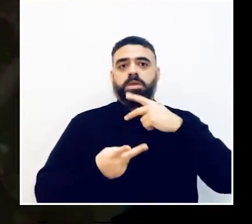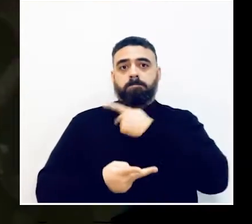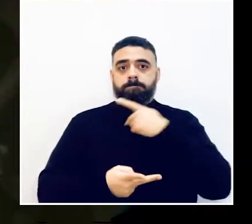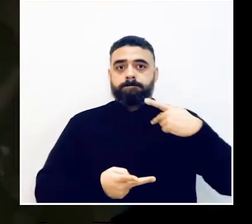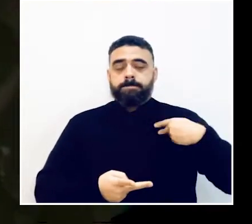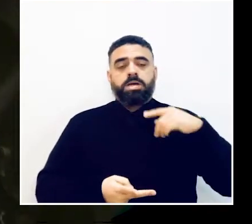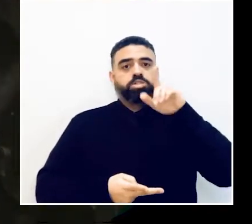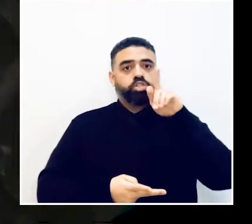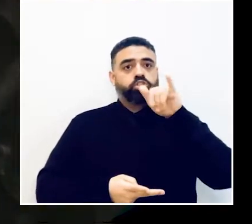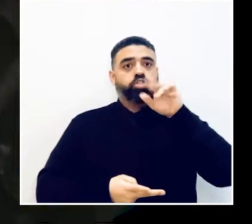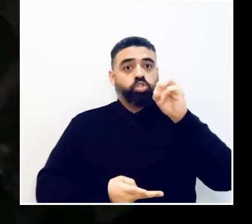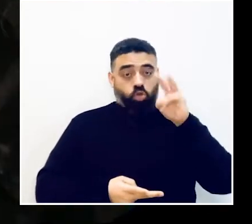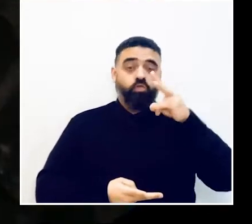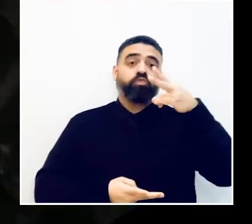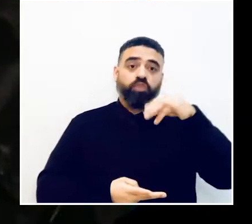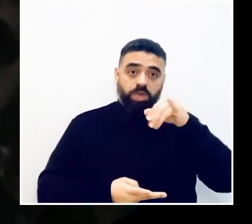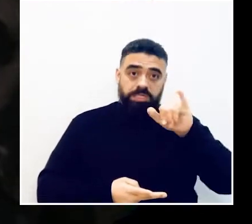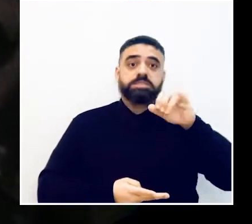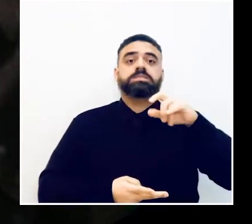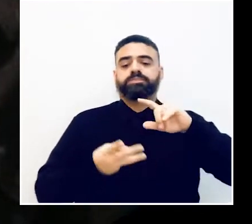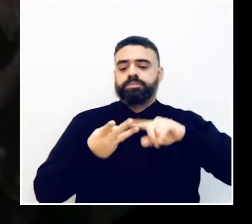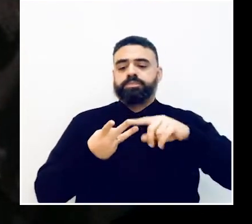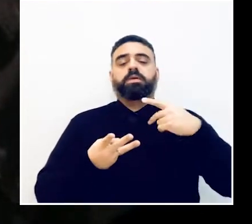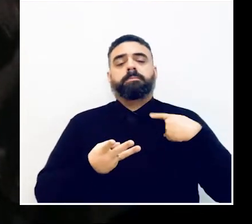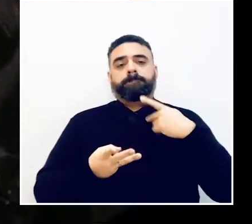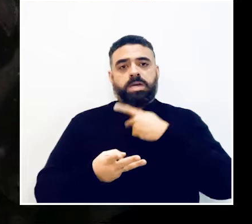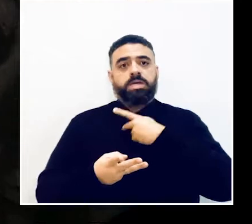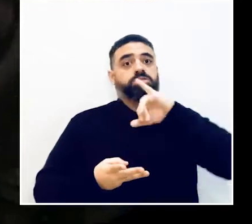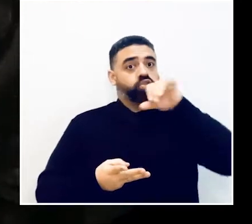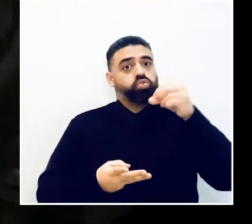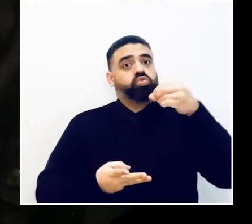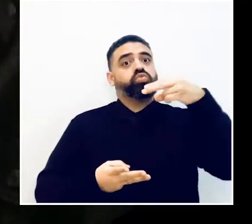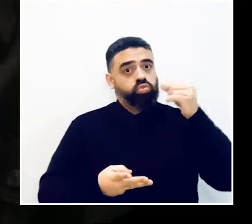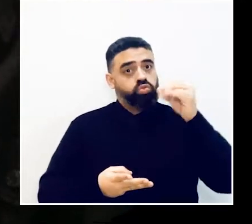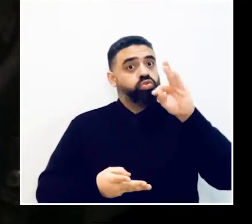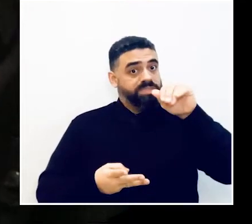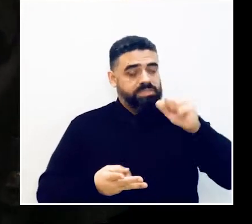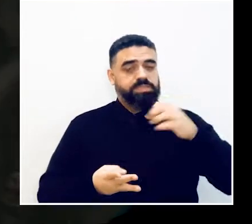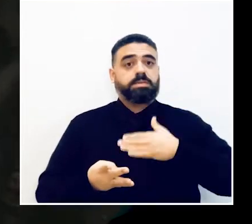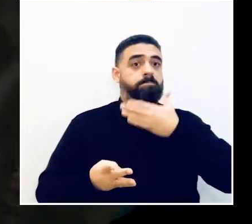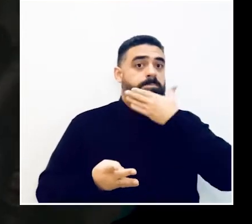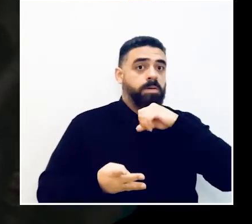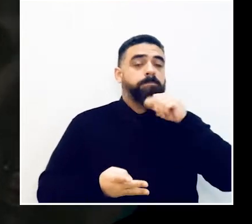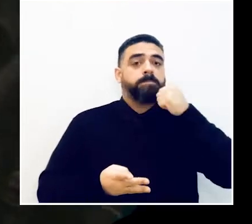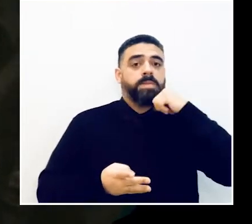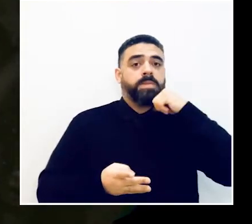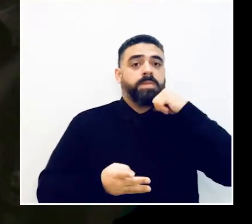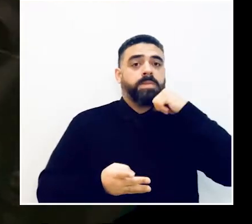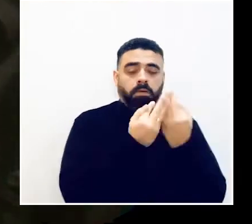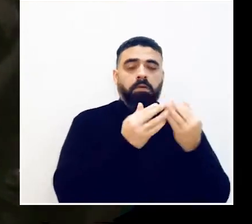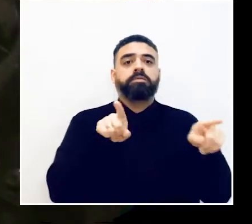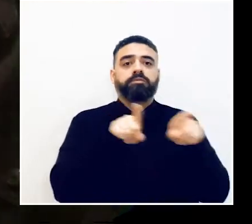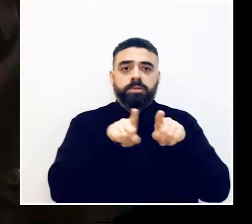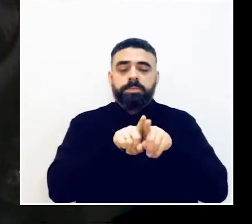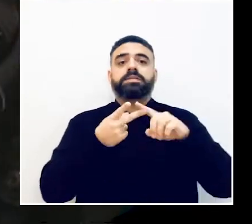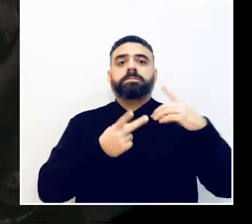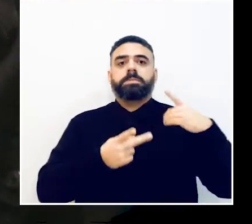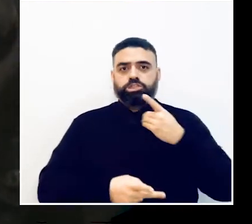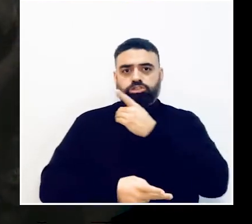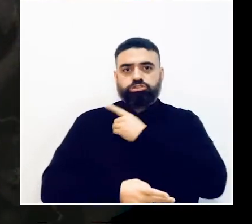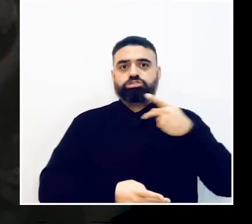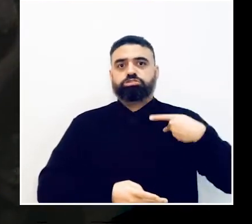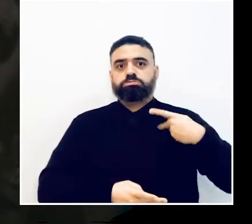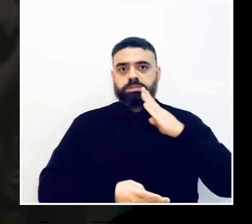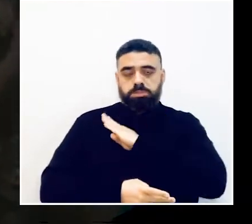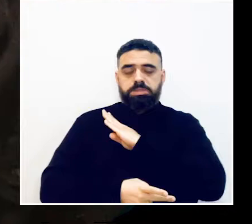reverendo Jonatas, como meus pais, algumas pessoas presbíteros da igreja, diáconos da igreja, líderes da